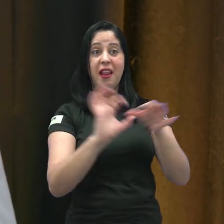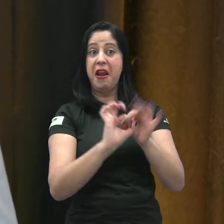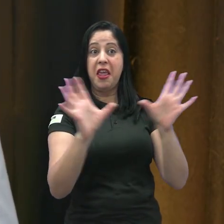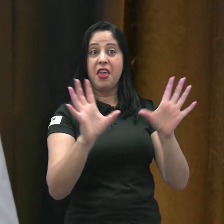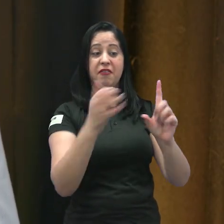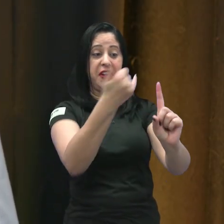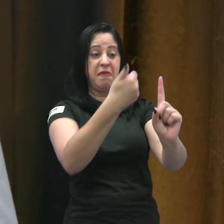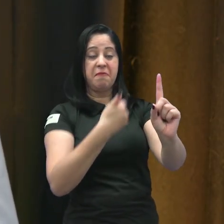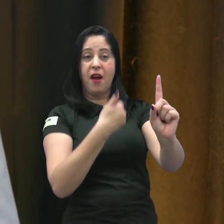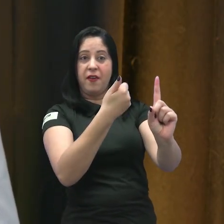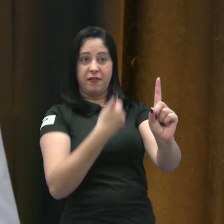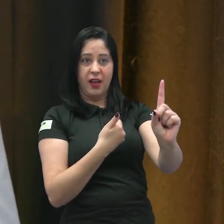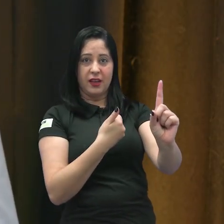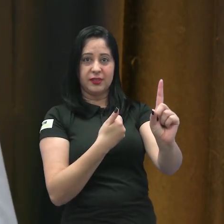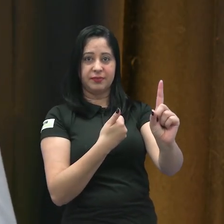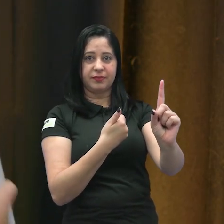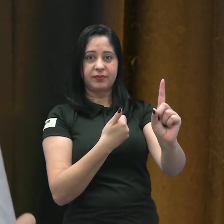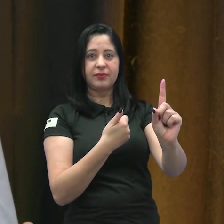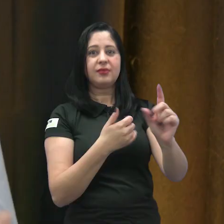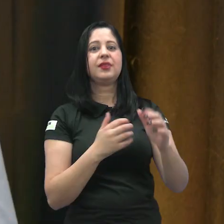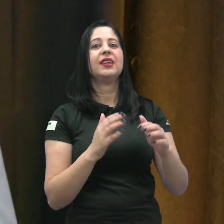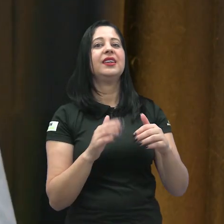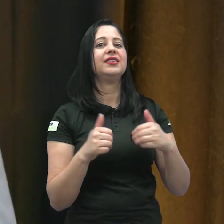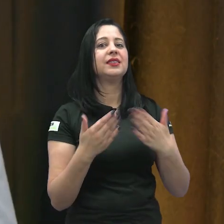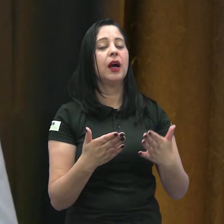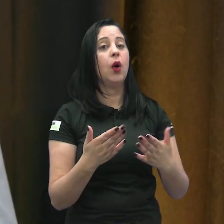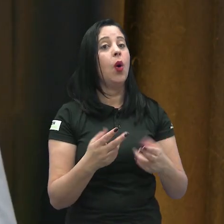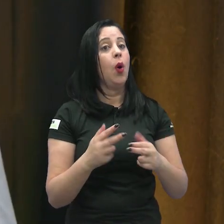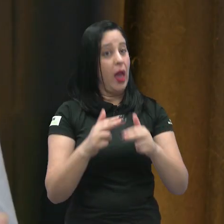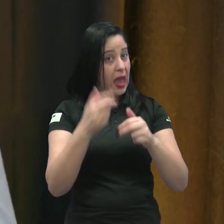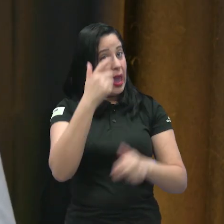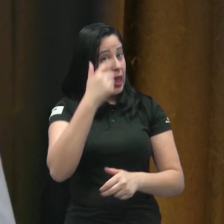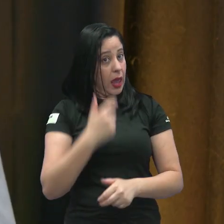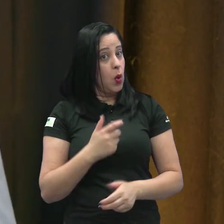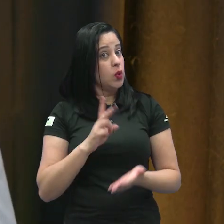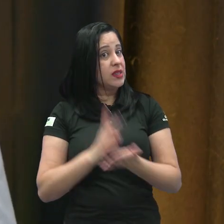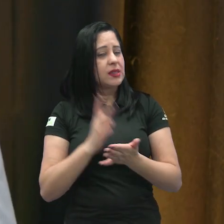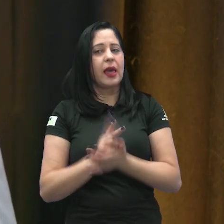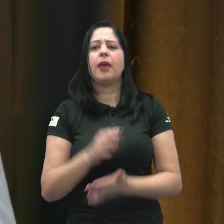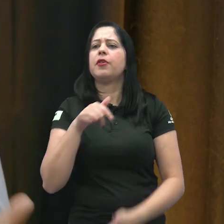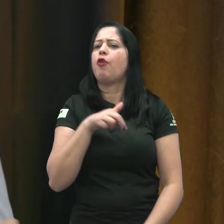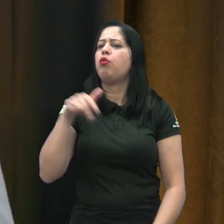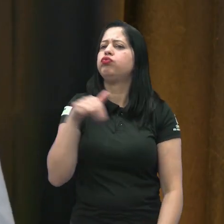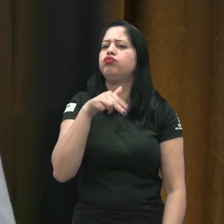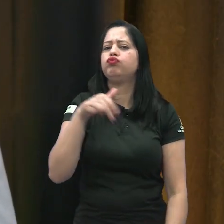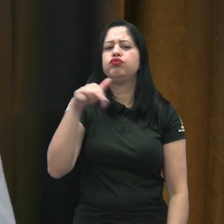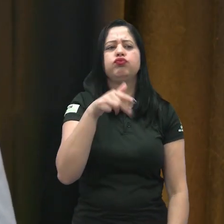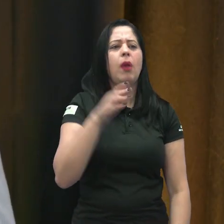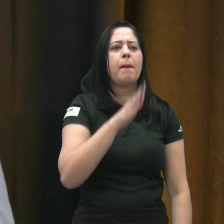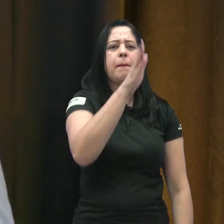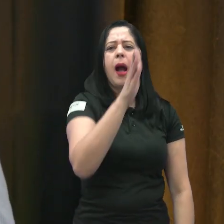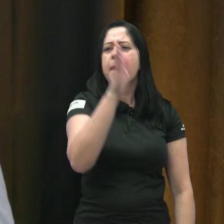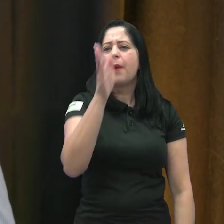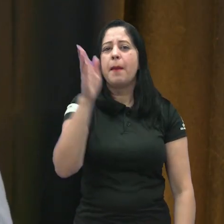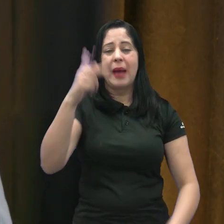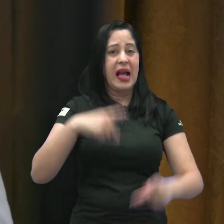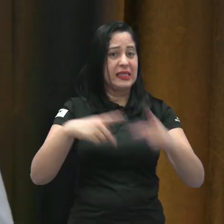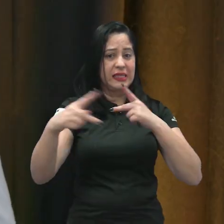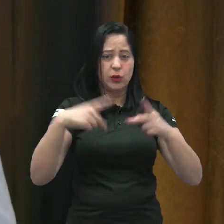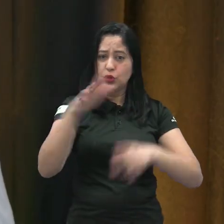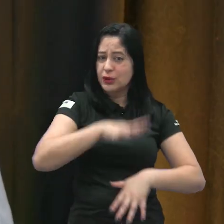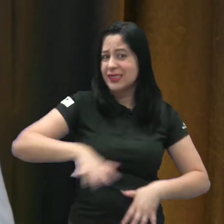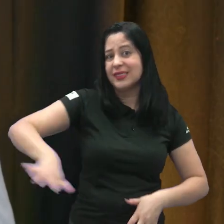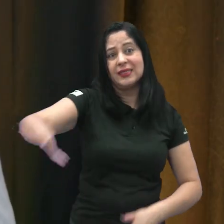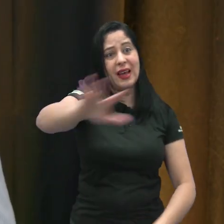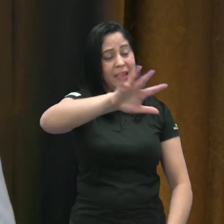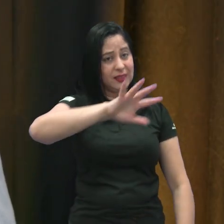né? E aí, uma coisa vai chamando a outra. Eu tenho saído muito, eu tenho andado muito, né, nos 4